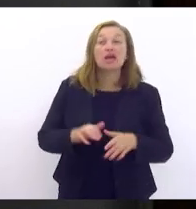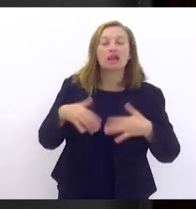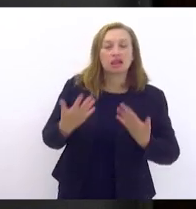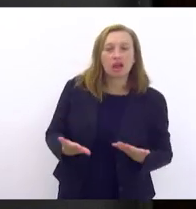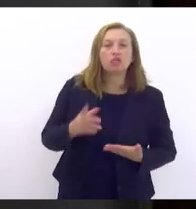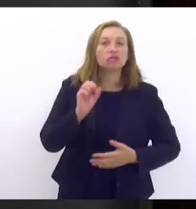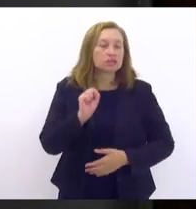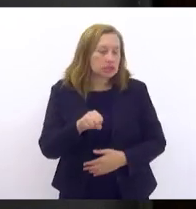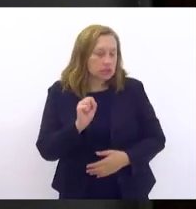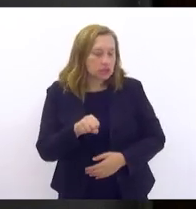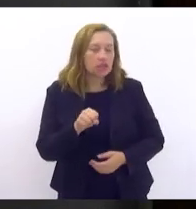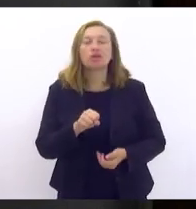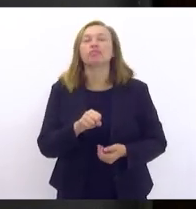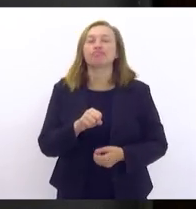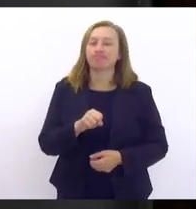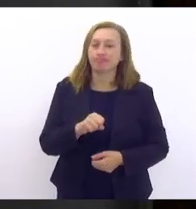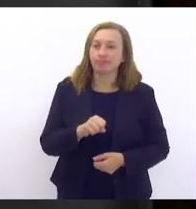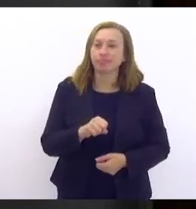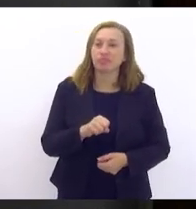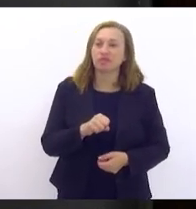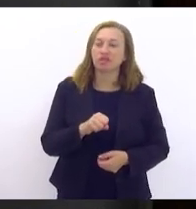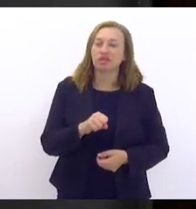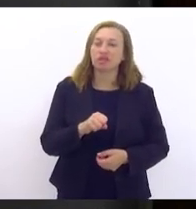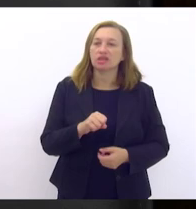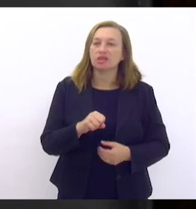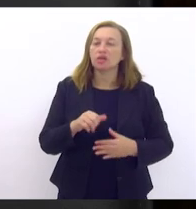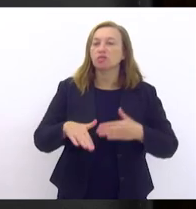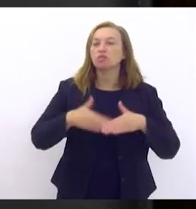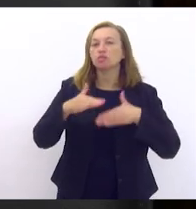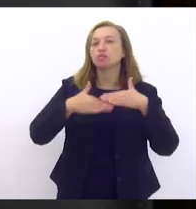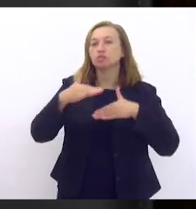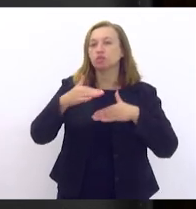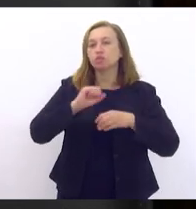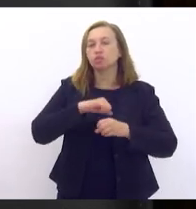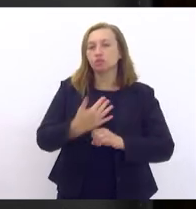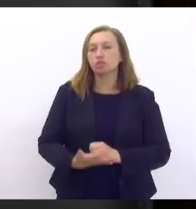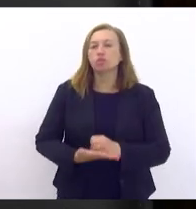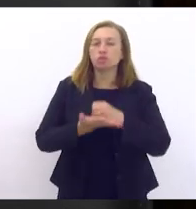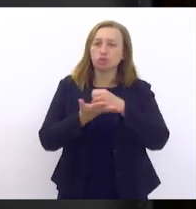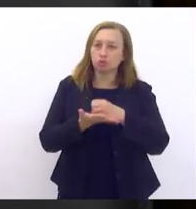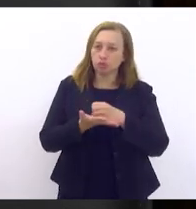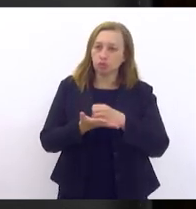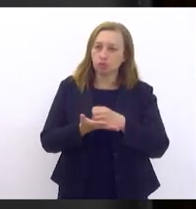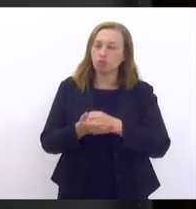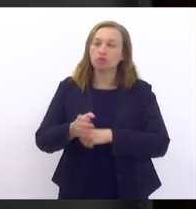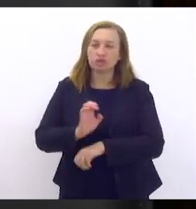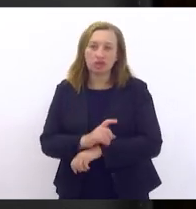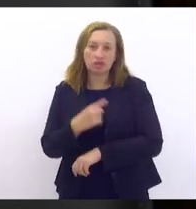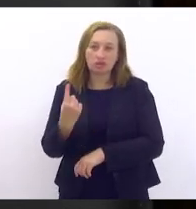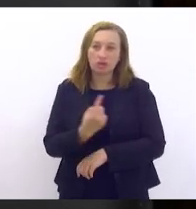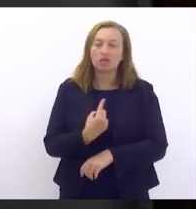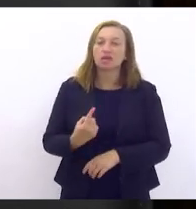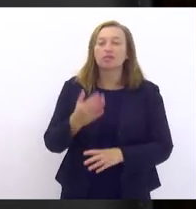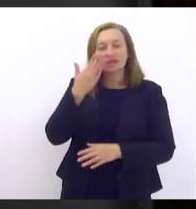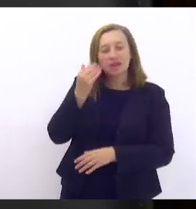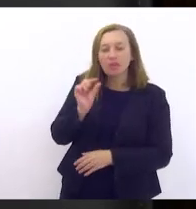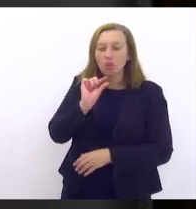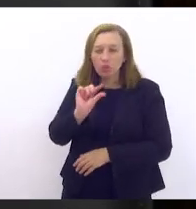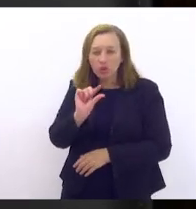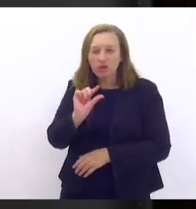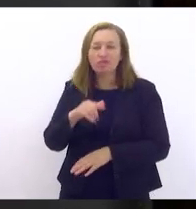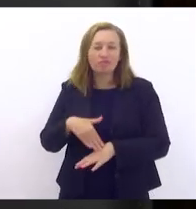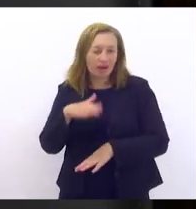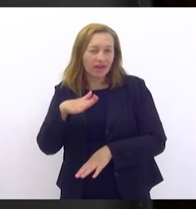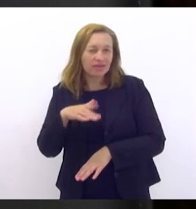é sim realmente é um indutor de desenvolvimento sustentável do nosso estado e a gente para saber um pouquinho mais